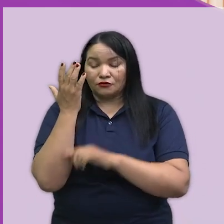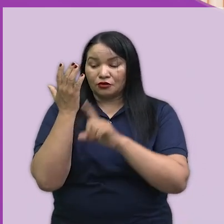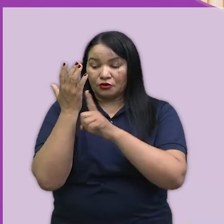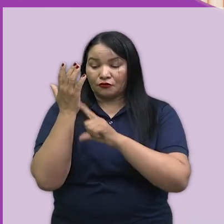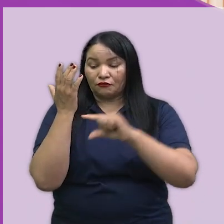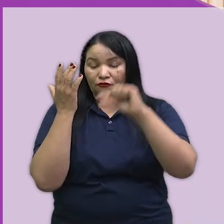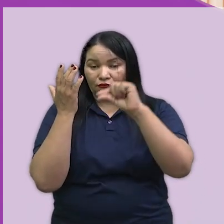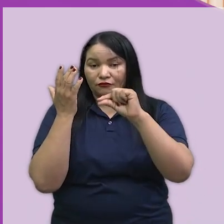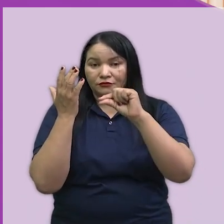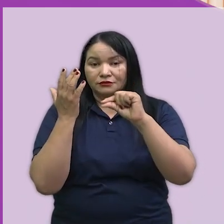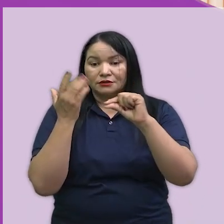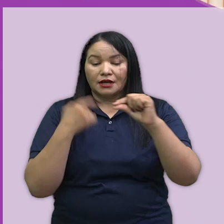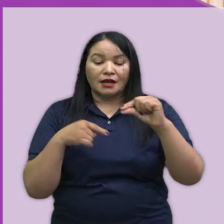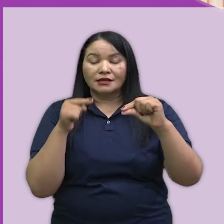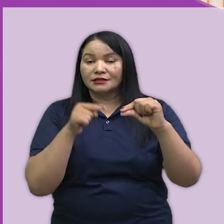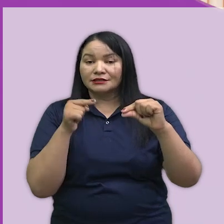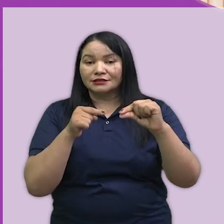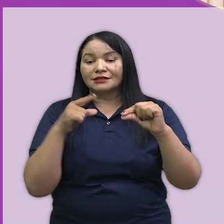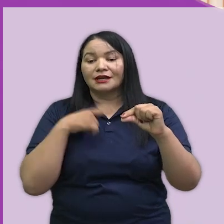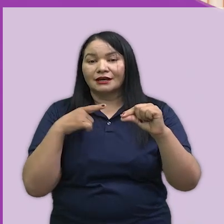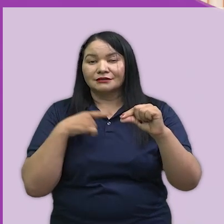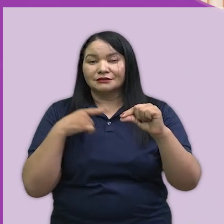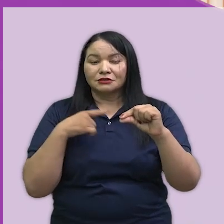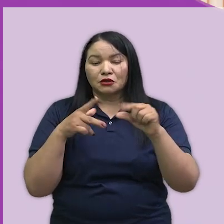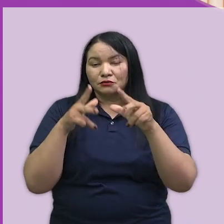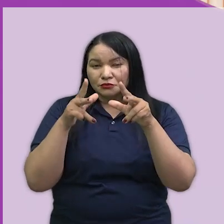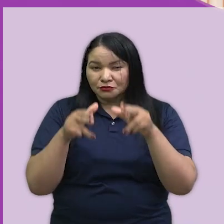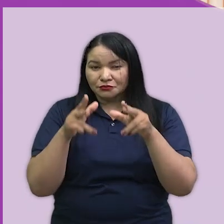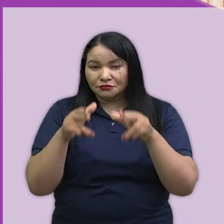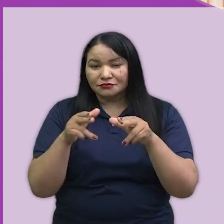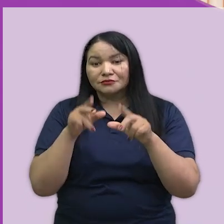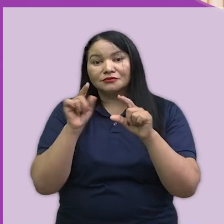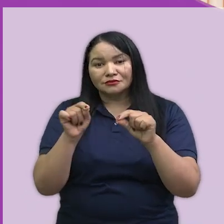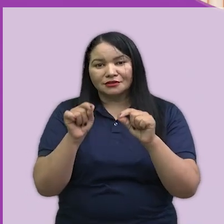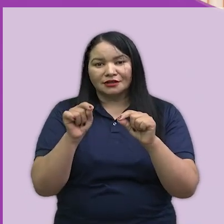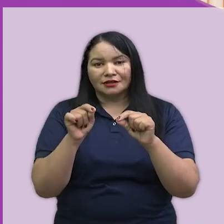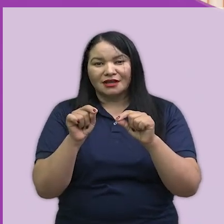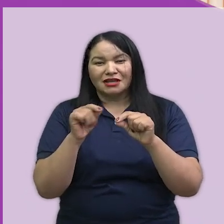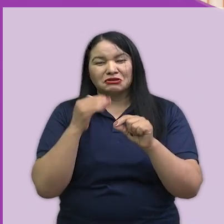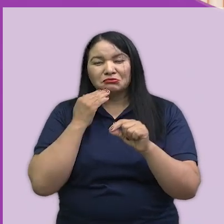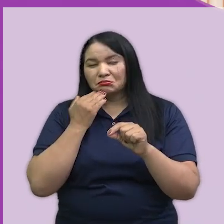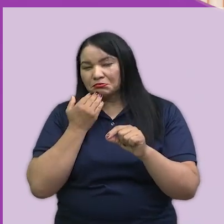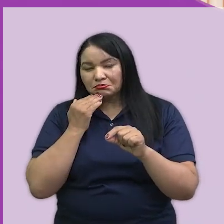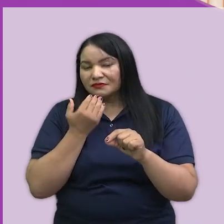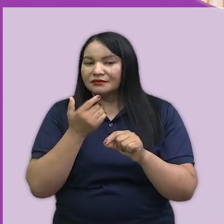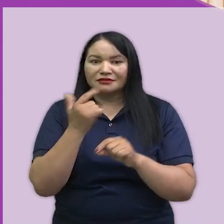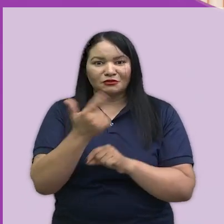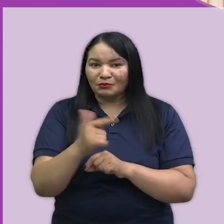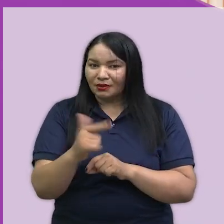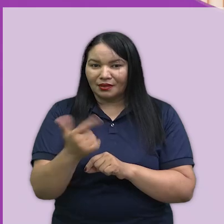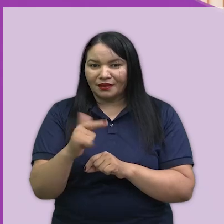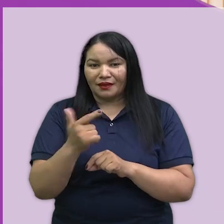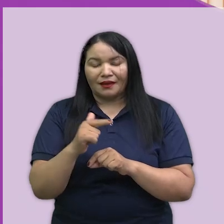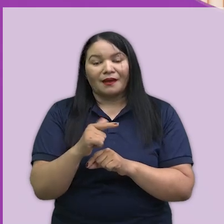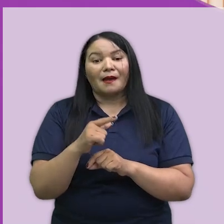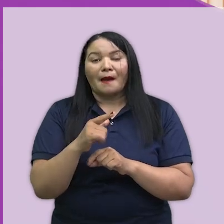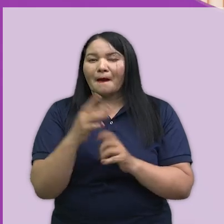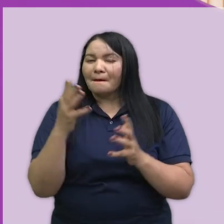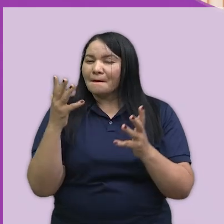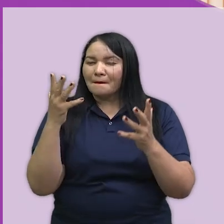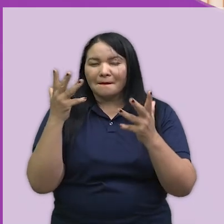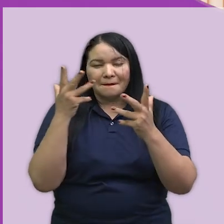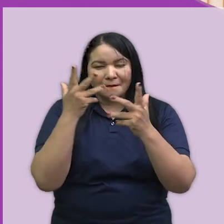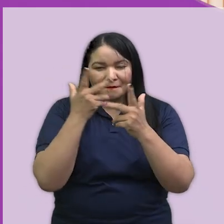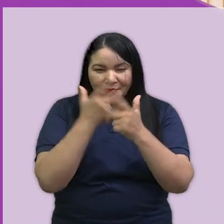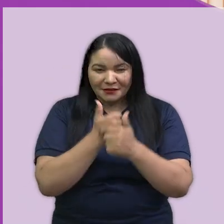existe ali uma simetria, né? Falando no português mais claro, não tem nada torto. Existe ali uma beleza, né? Existe alguma coisa